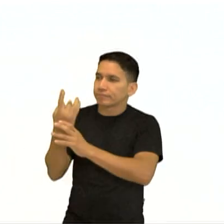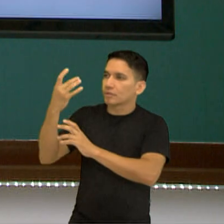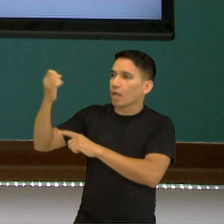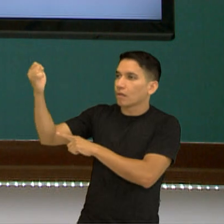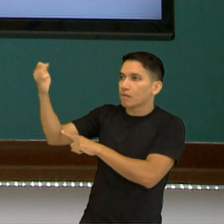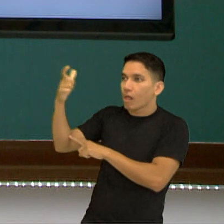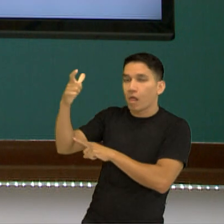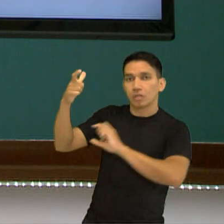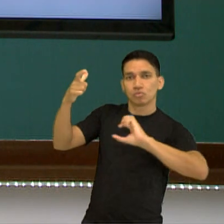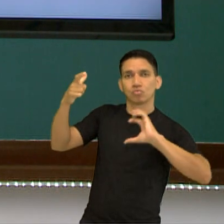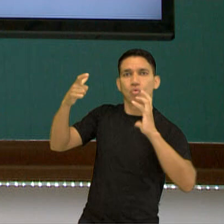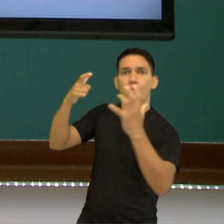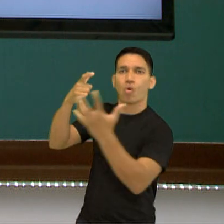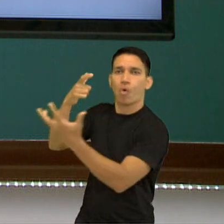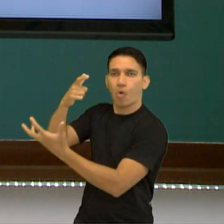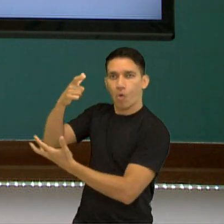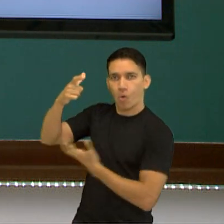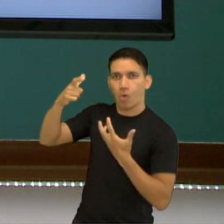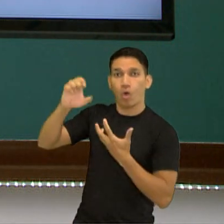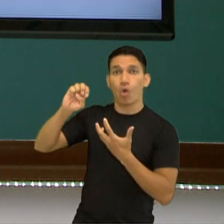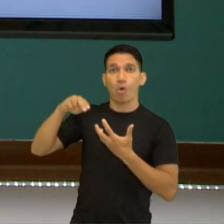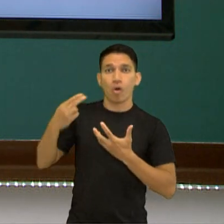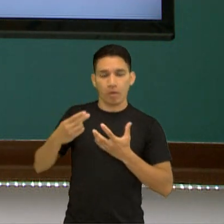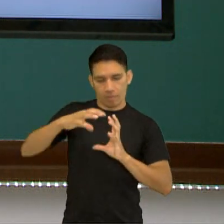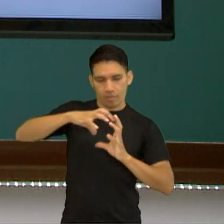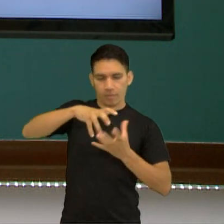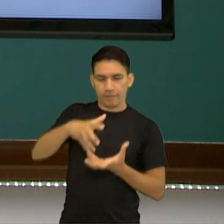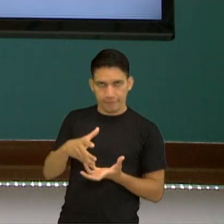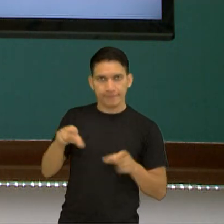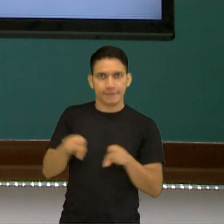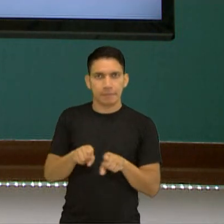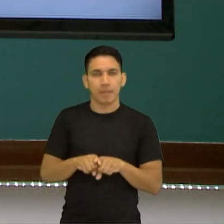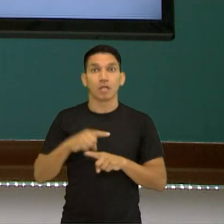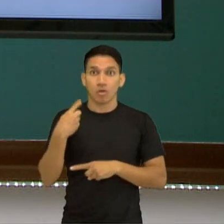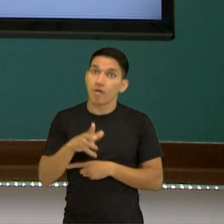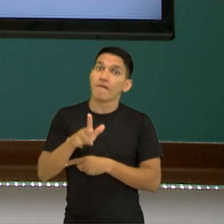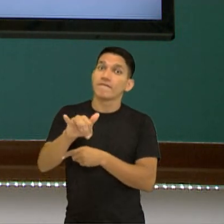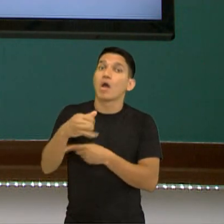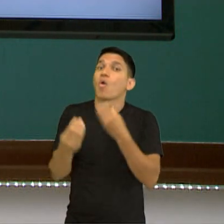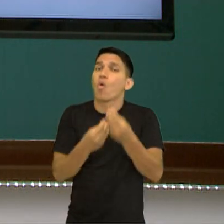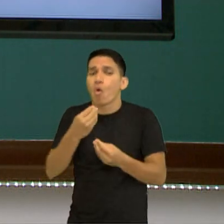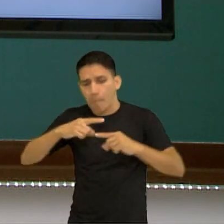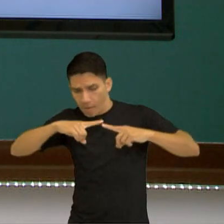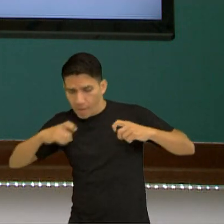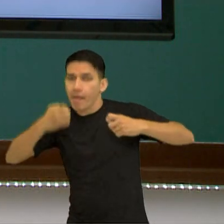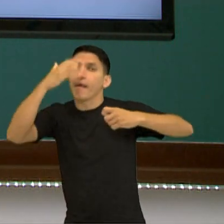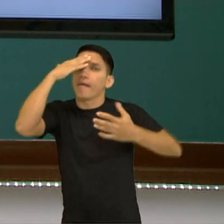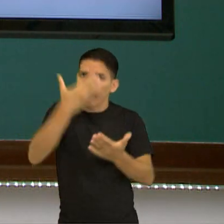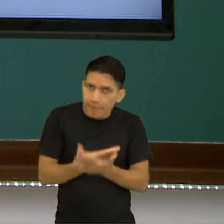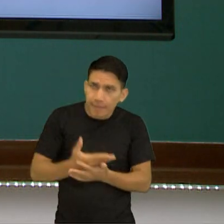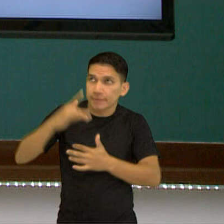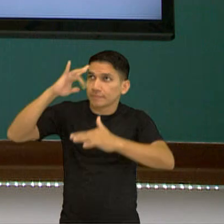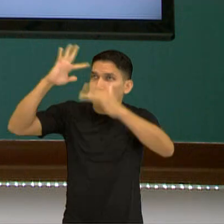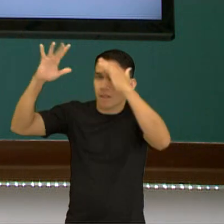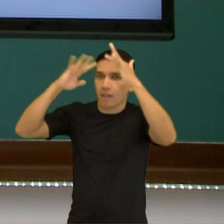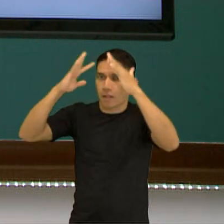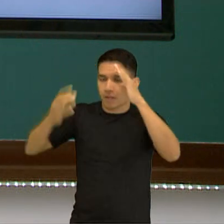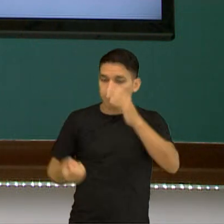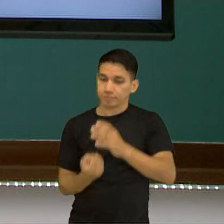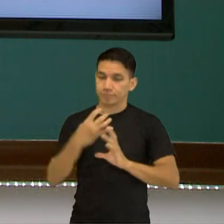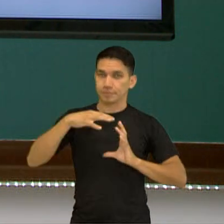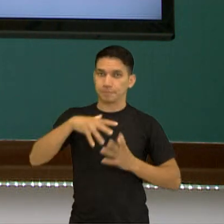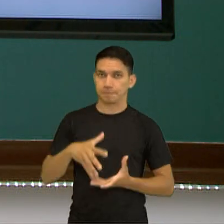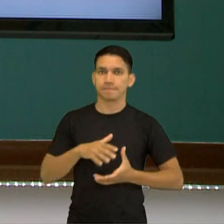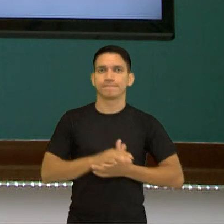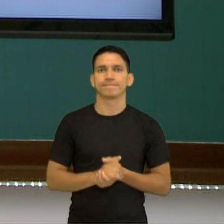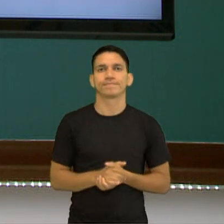trabalhar teorias científicas, como a ciência acredita que ocorreu o processo de formação do nosso planeta.